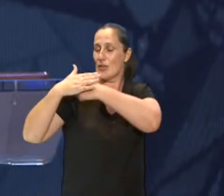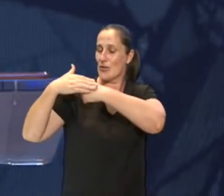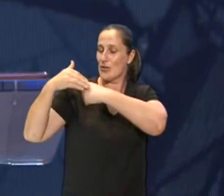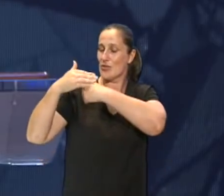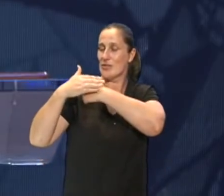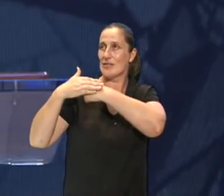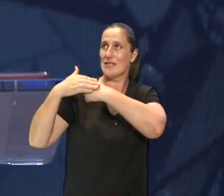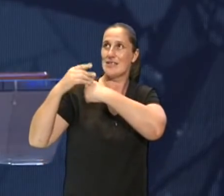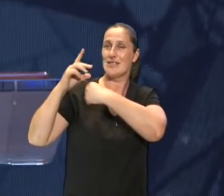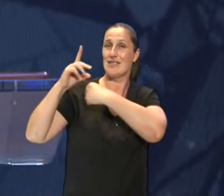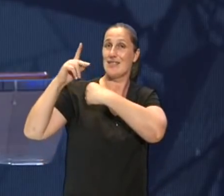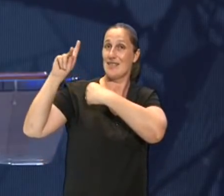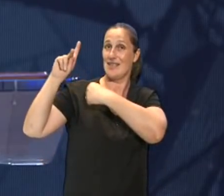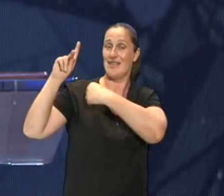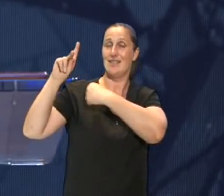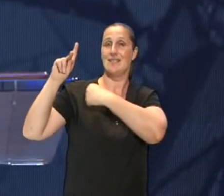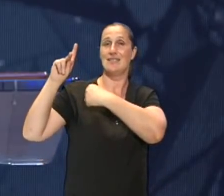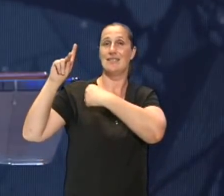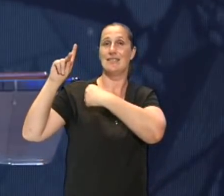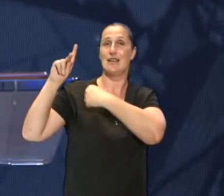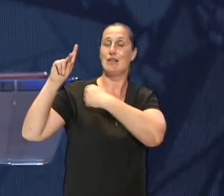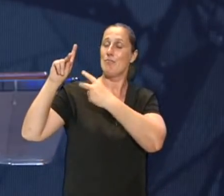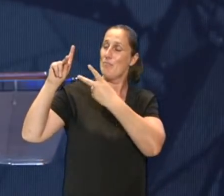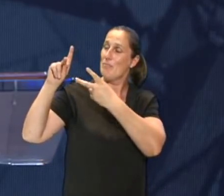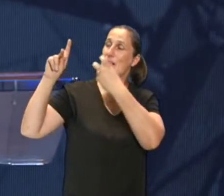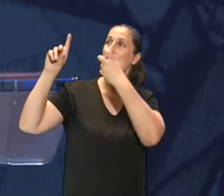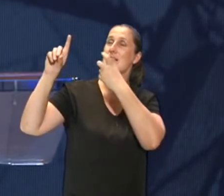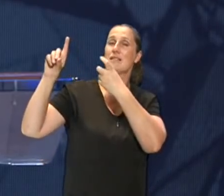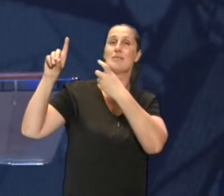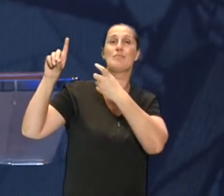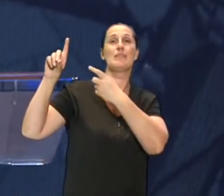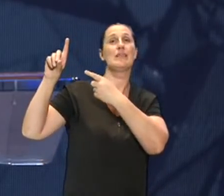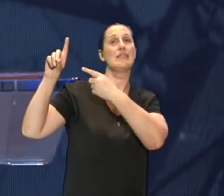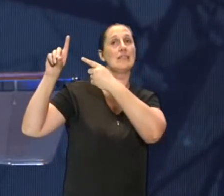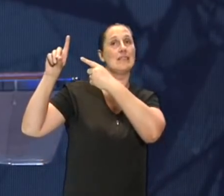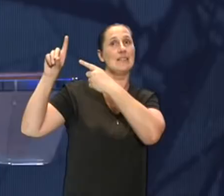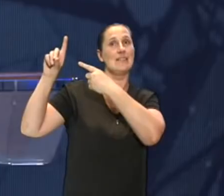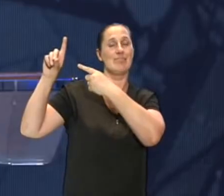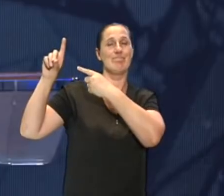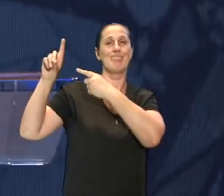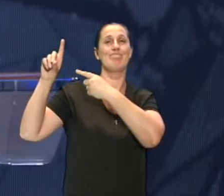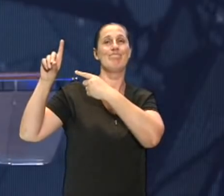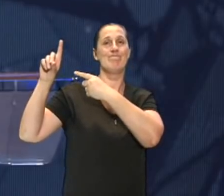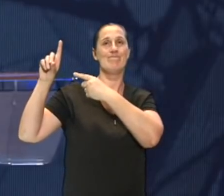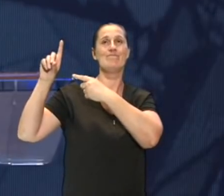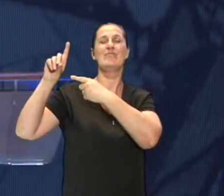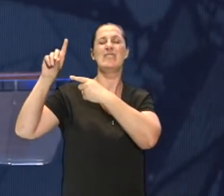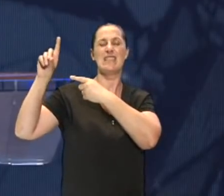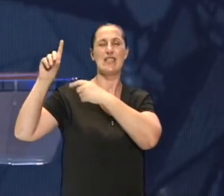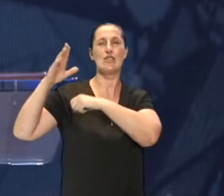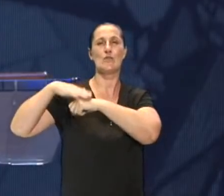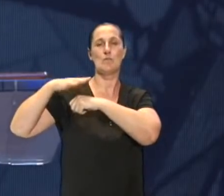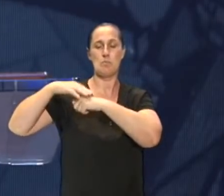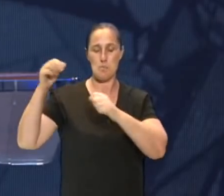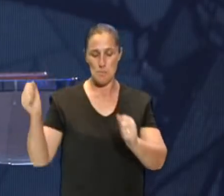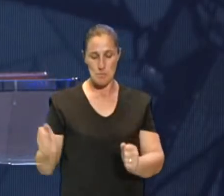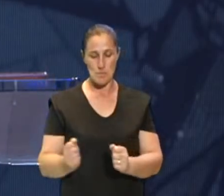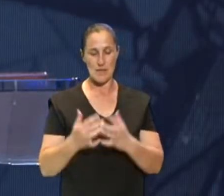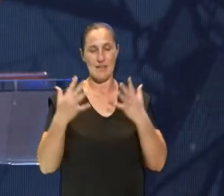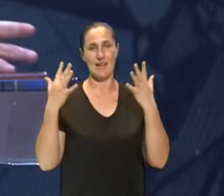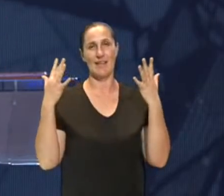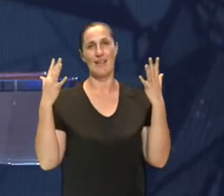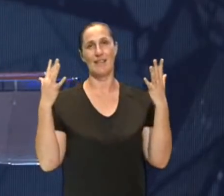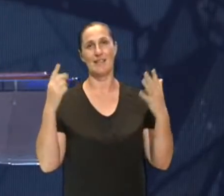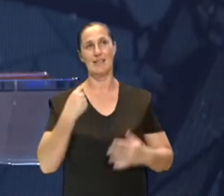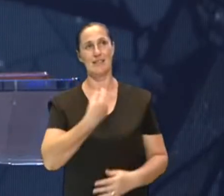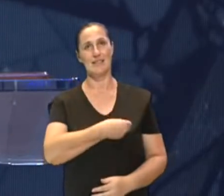do Senhor, a enxergar as portas e janelas que Deus abre nas paredes